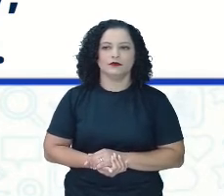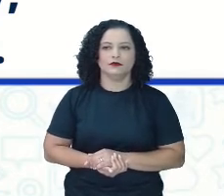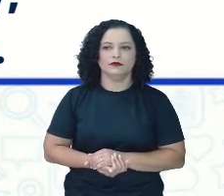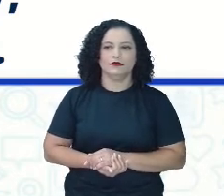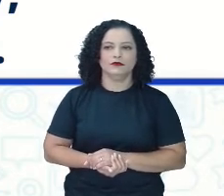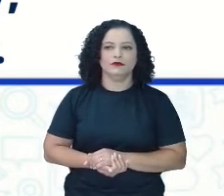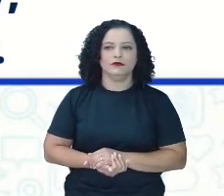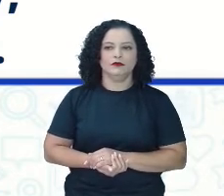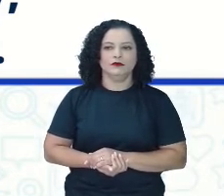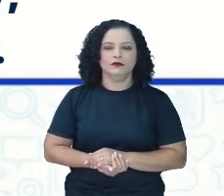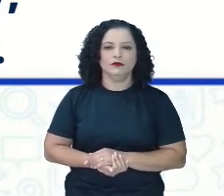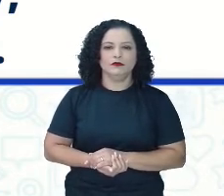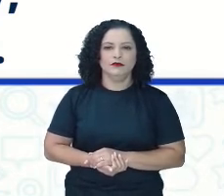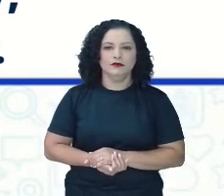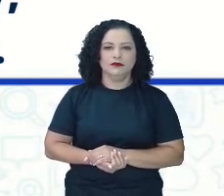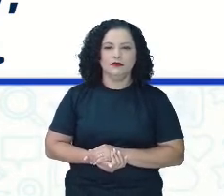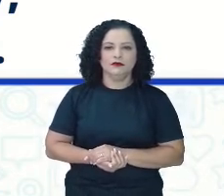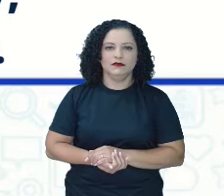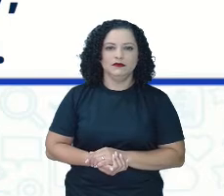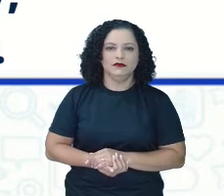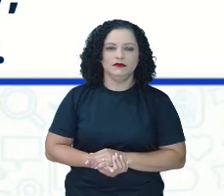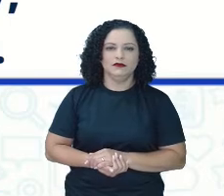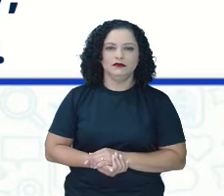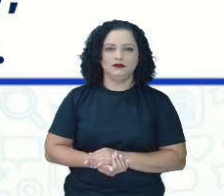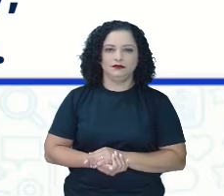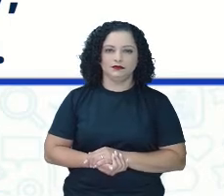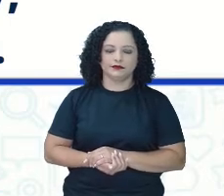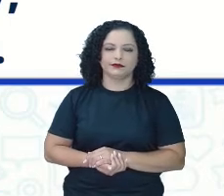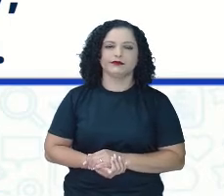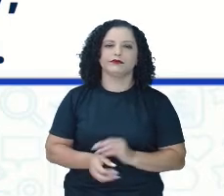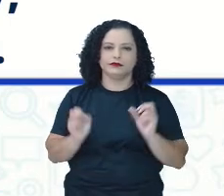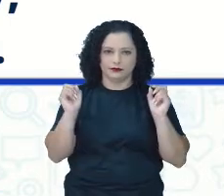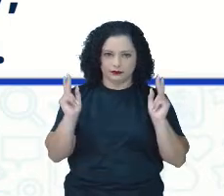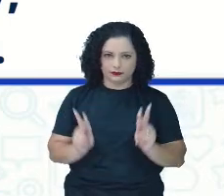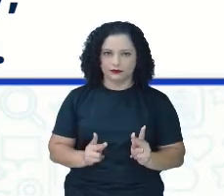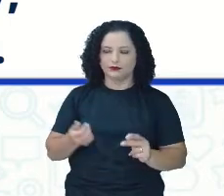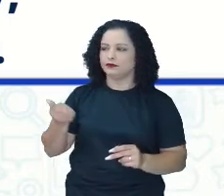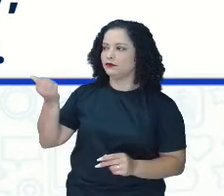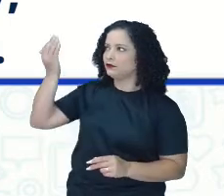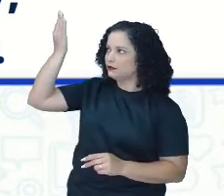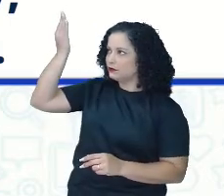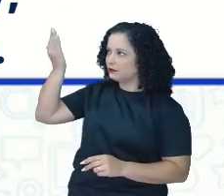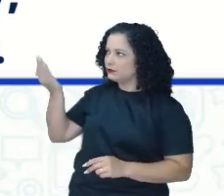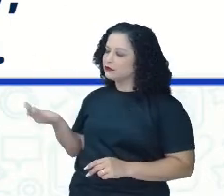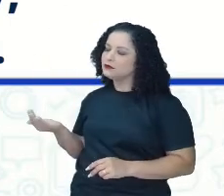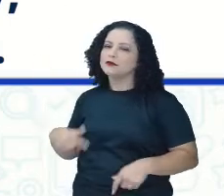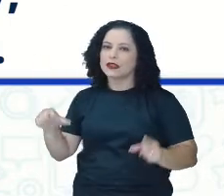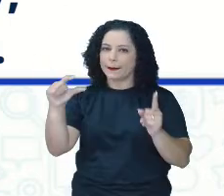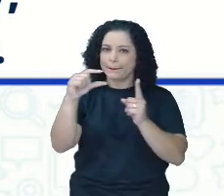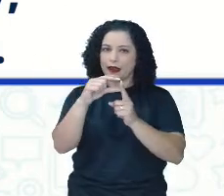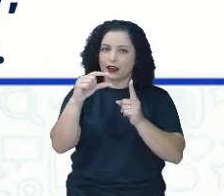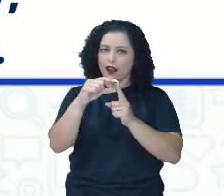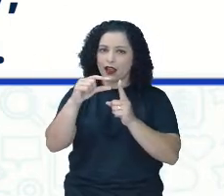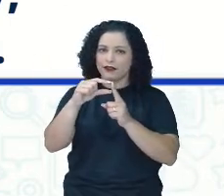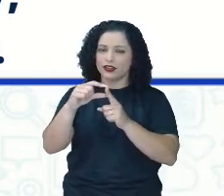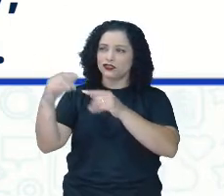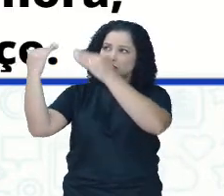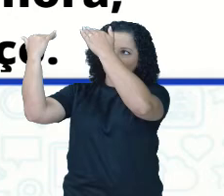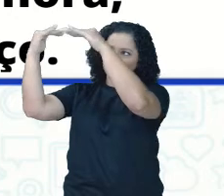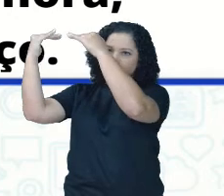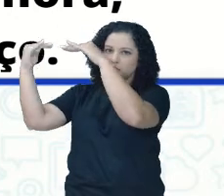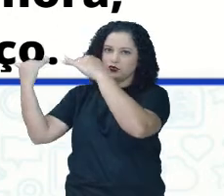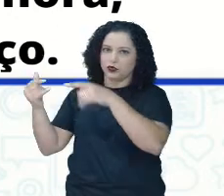gentleman, lady, guy. Ok? Então, essas são as palavras que a gente viu ali em